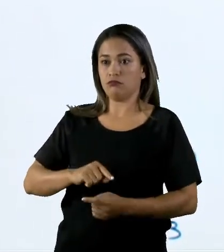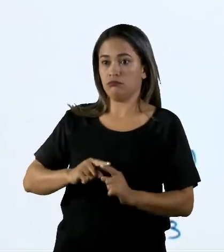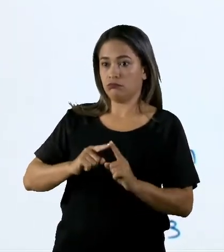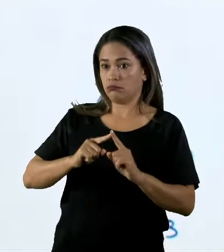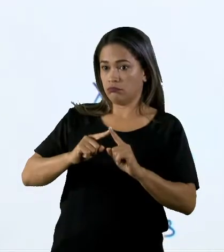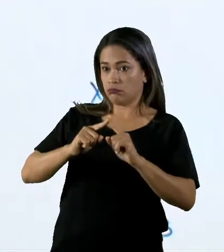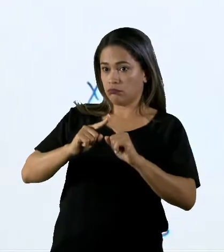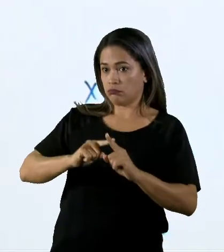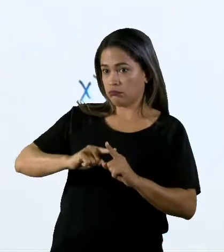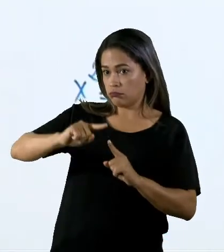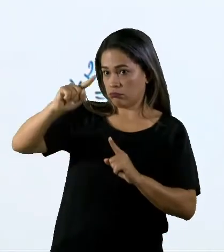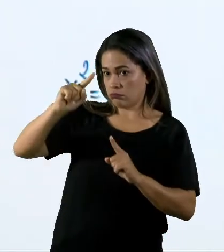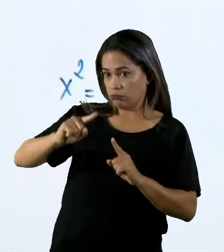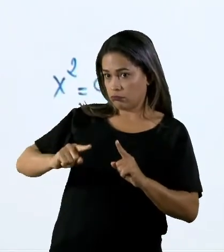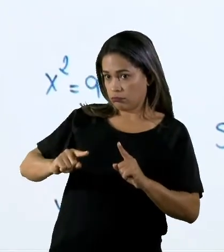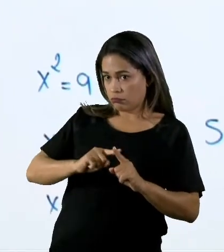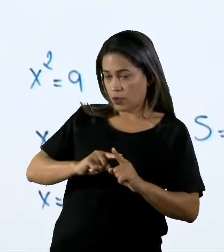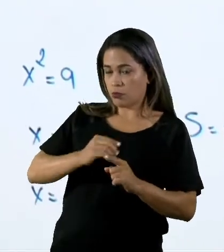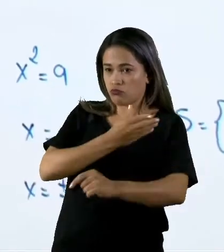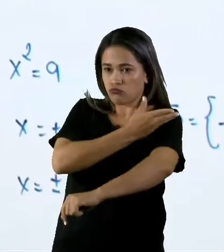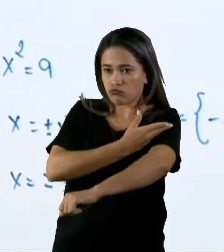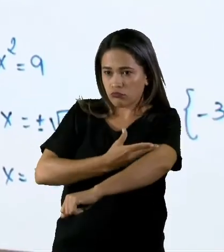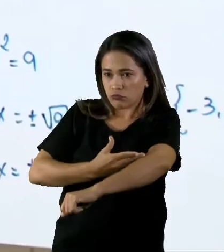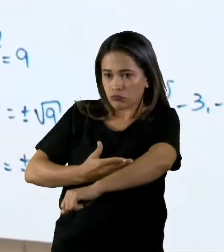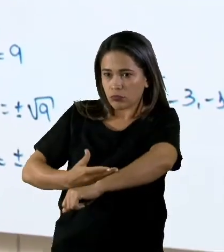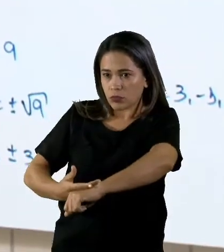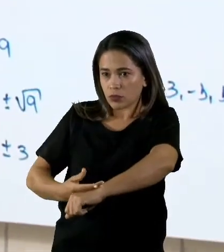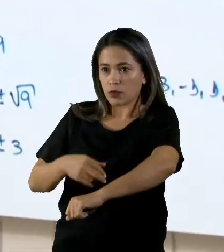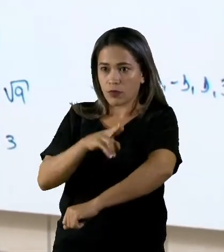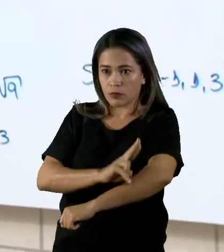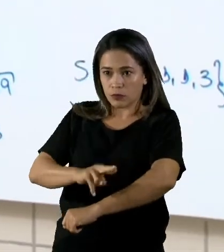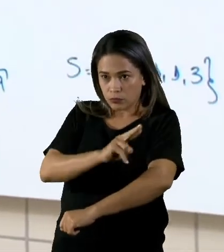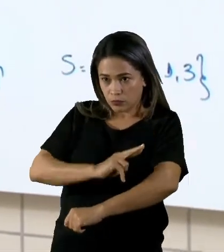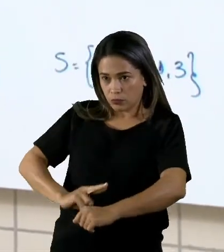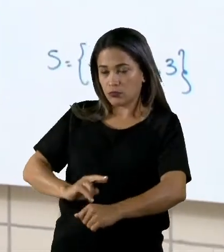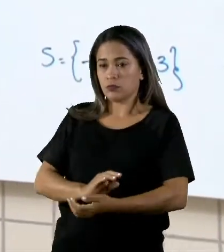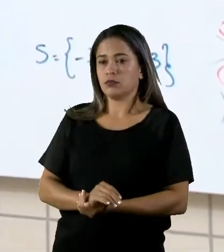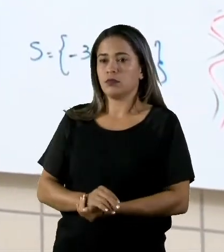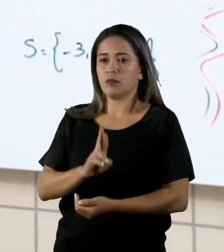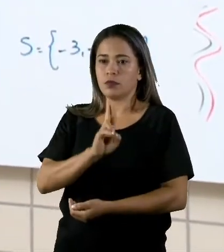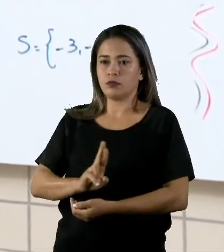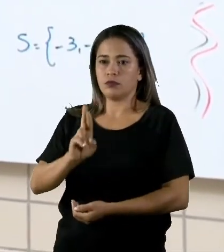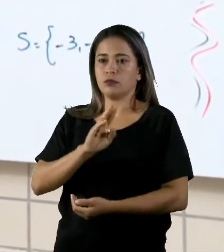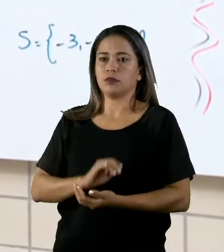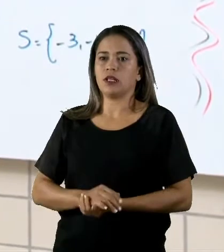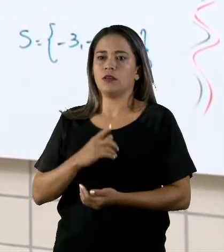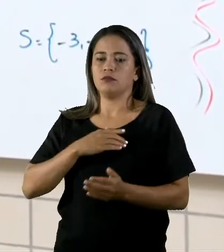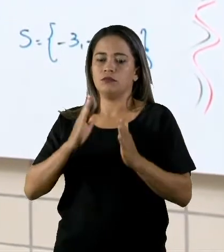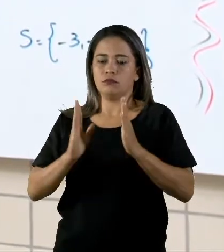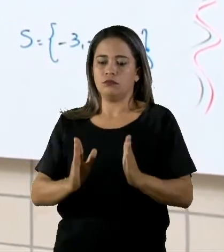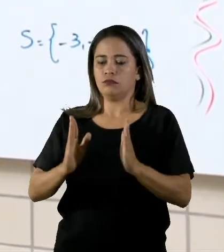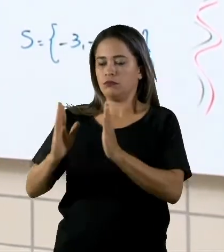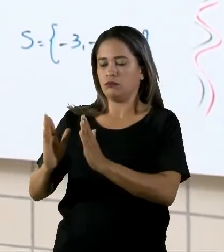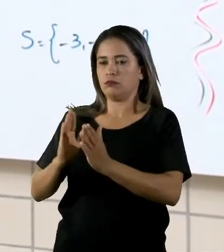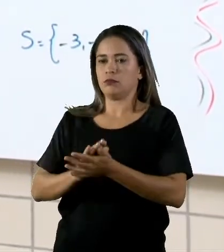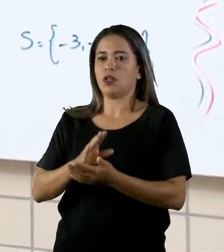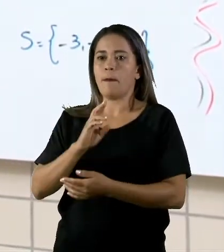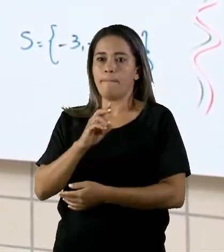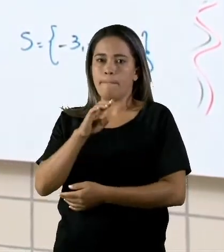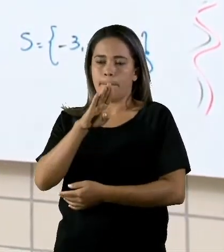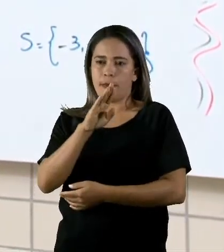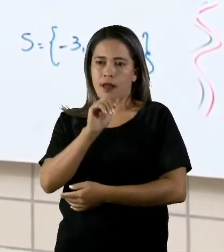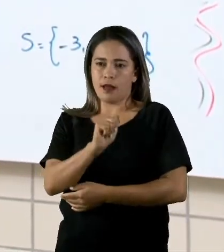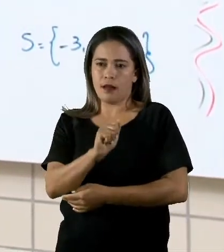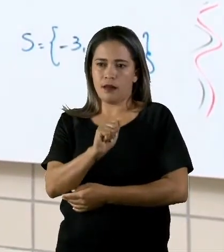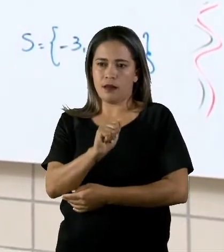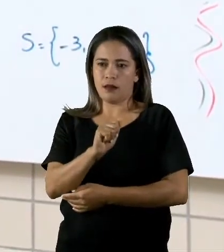pelo costume que a gente precisa desenvolver em utilizar a fórmula. Então separei os coeficientes, A vale 1, B vale menos